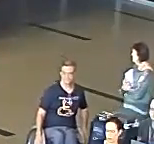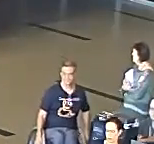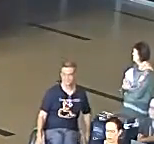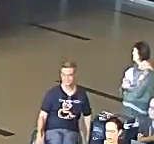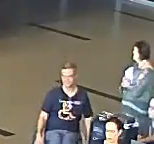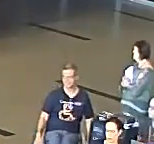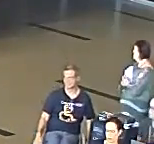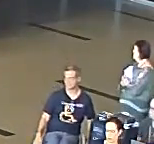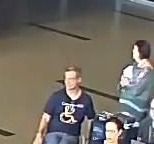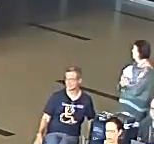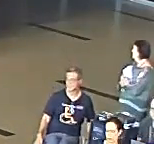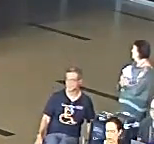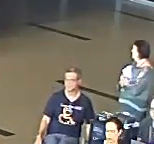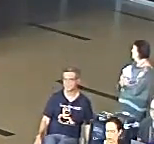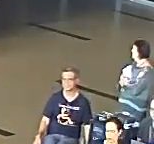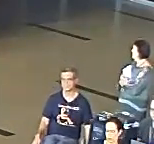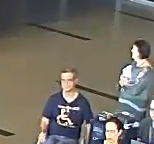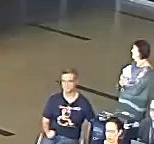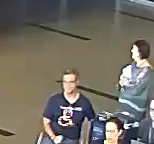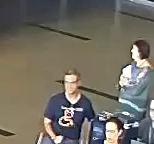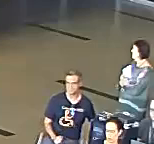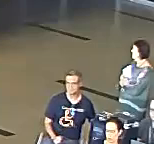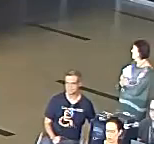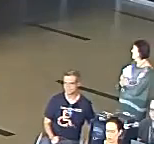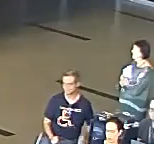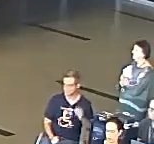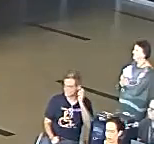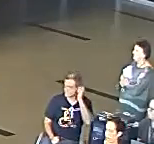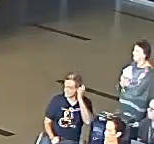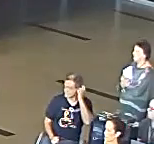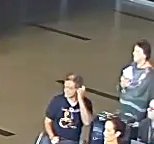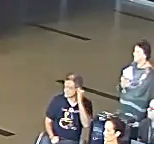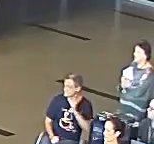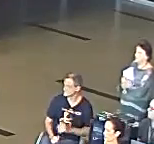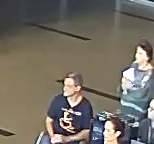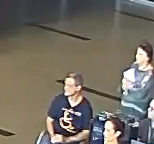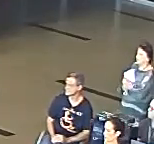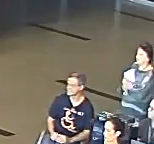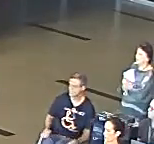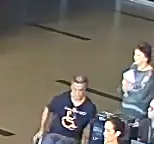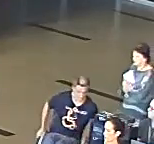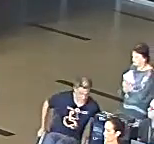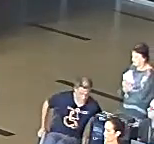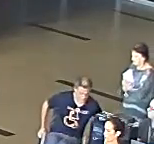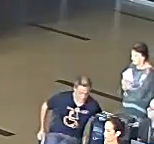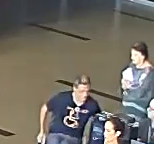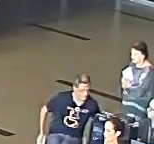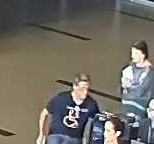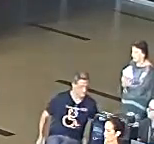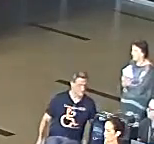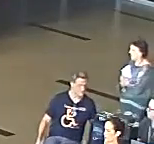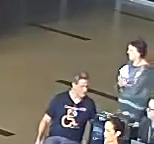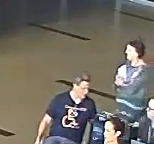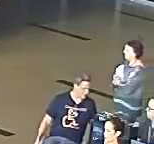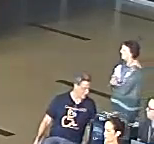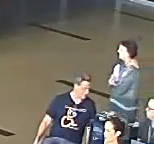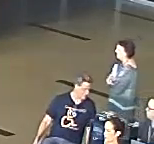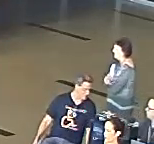disse a ele que a gente tem aqui um requerimento falando também do intramunicipal hoje grande parte dos Municípios